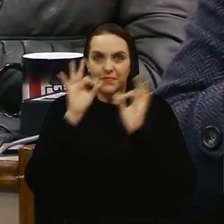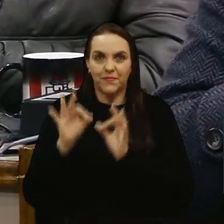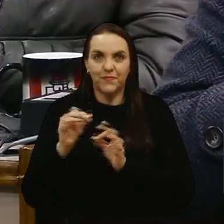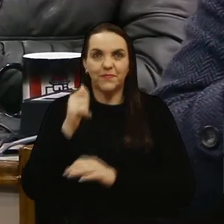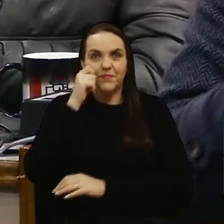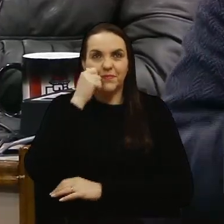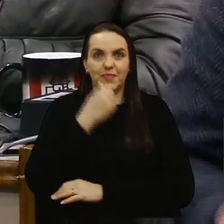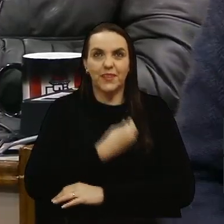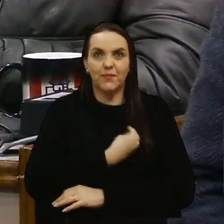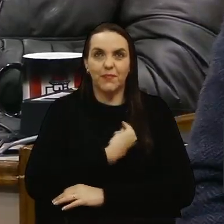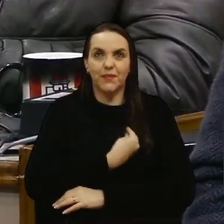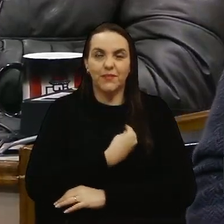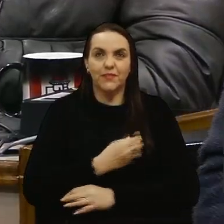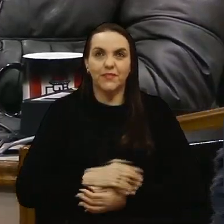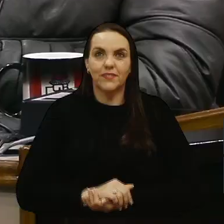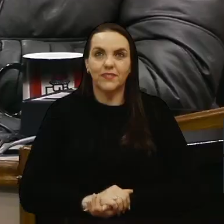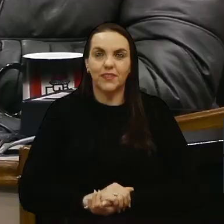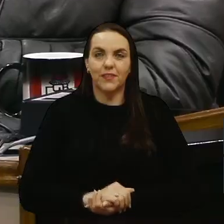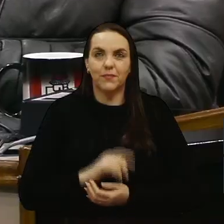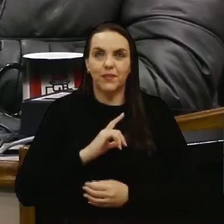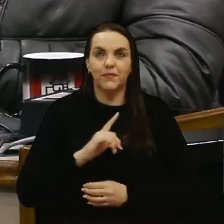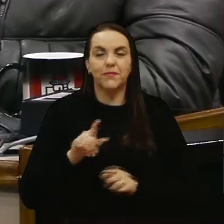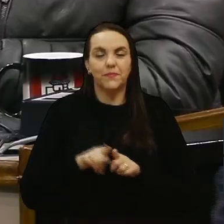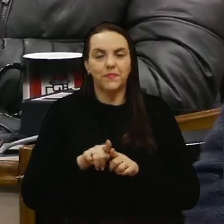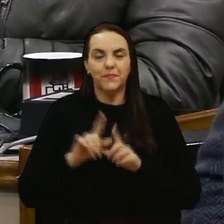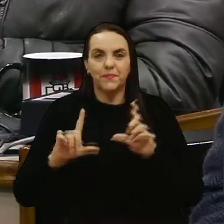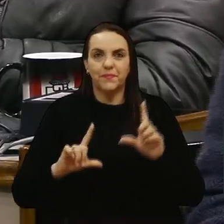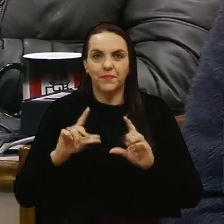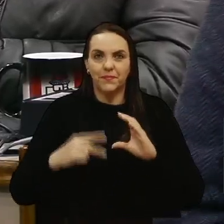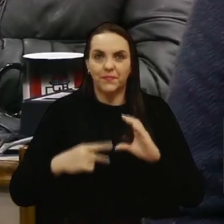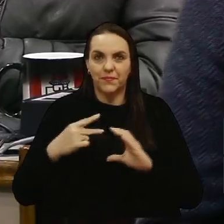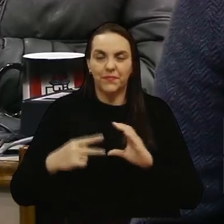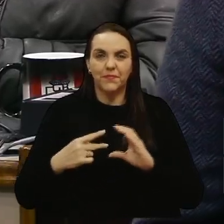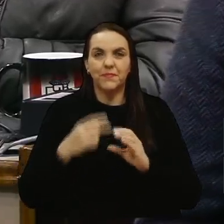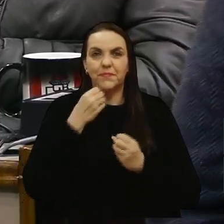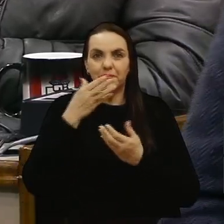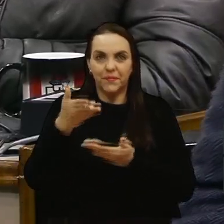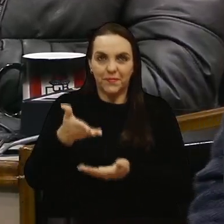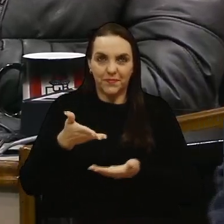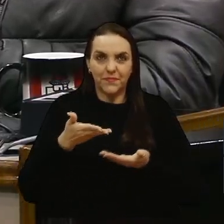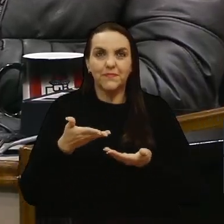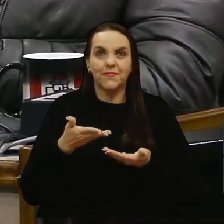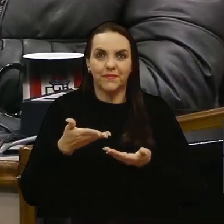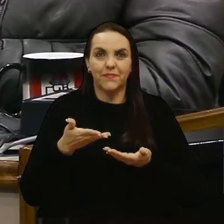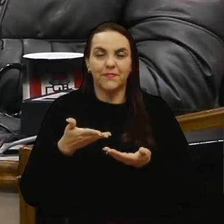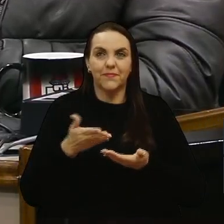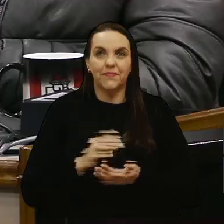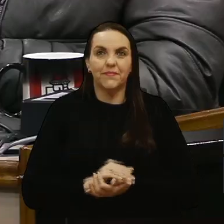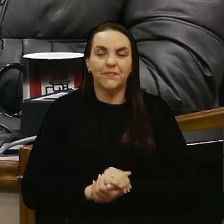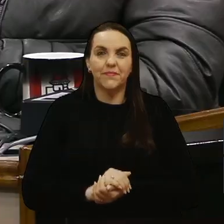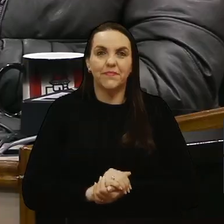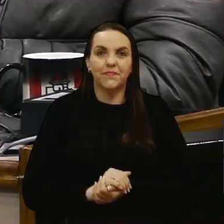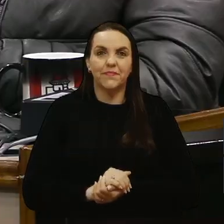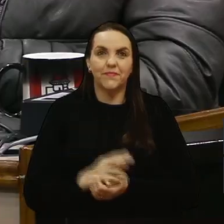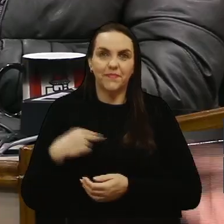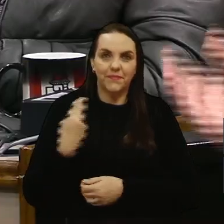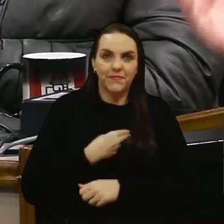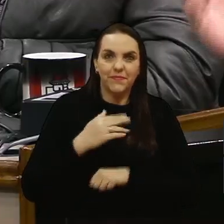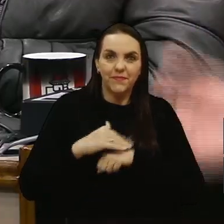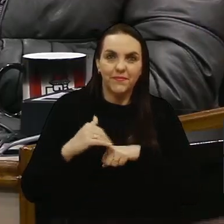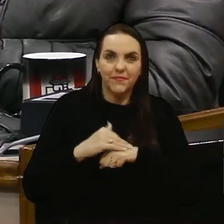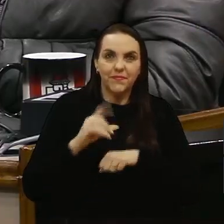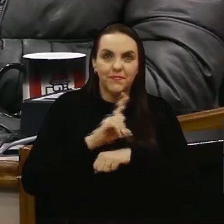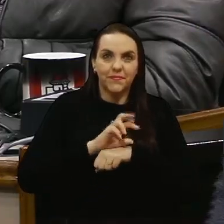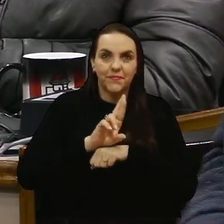presencialmente, também por esses canais de comunicação. Hoje eu quero dar as boas-vindas para a nossa querida doutora